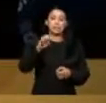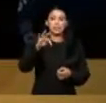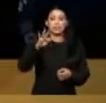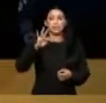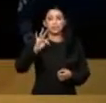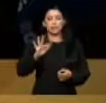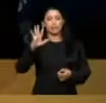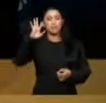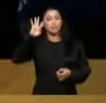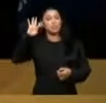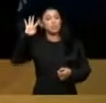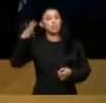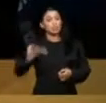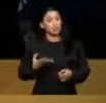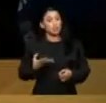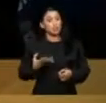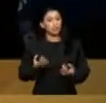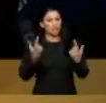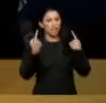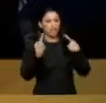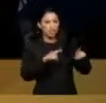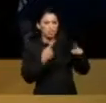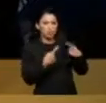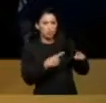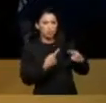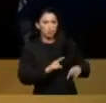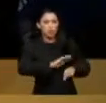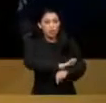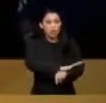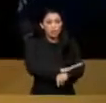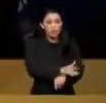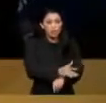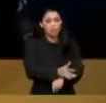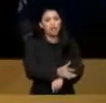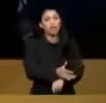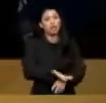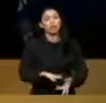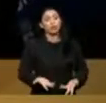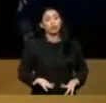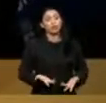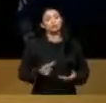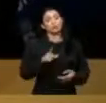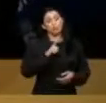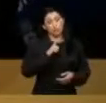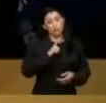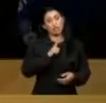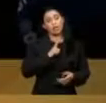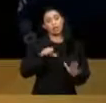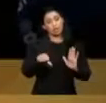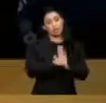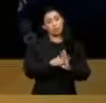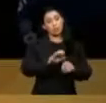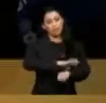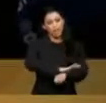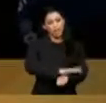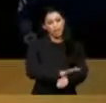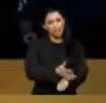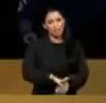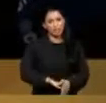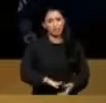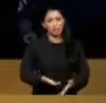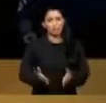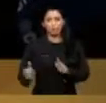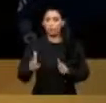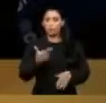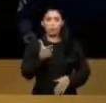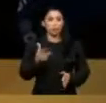Suprema decidir se a injúria racial configurar racismo, o consecutário lógico será a imprescritibilidade e